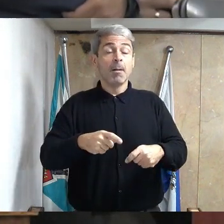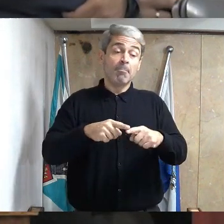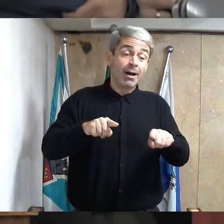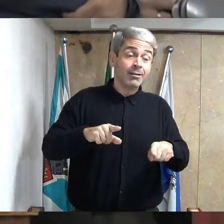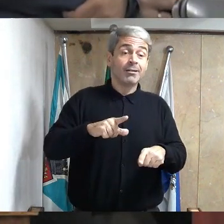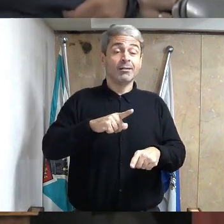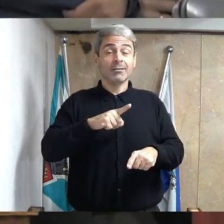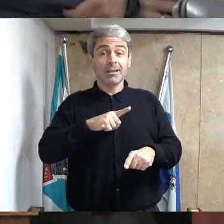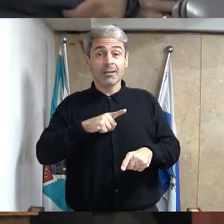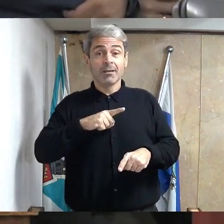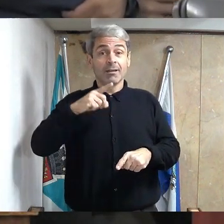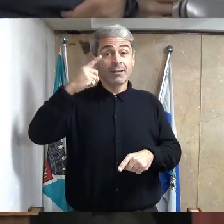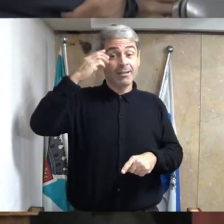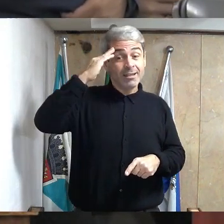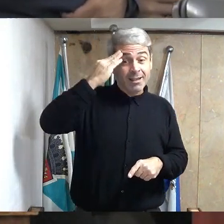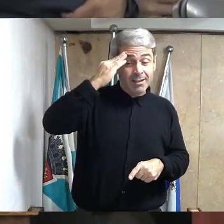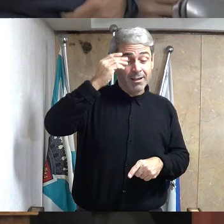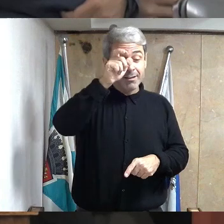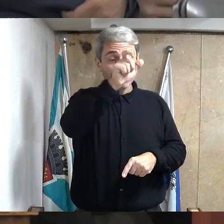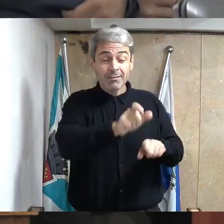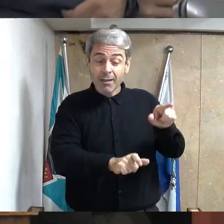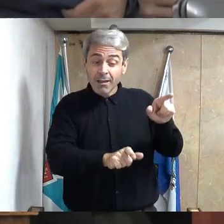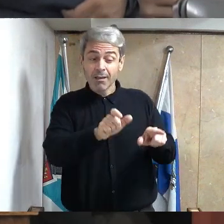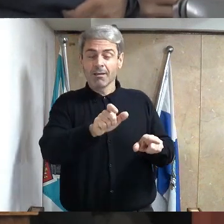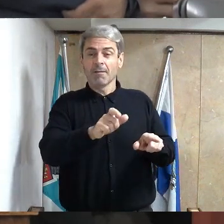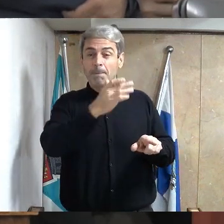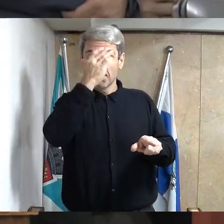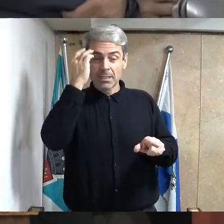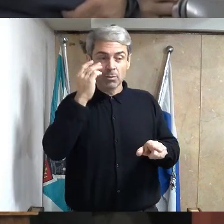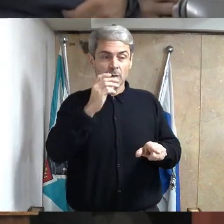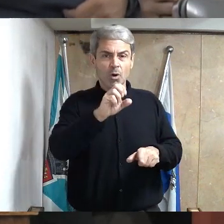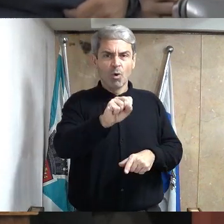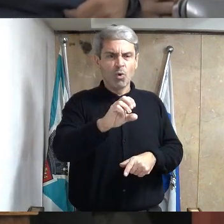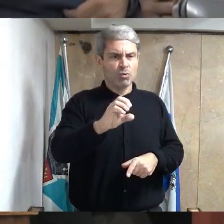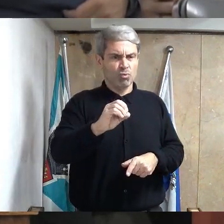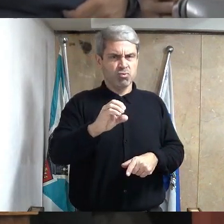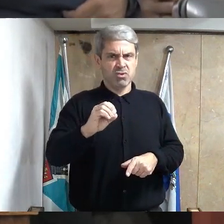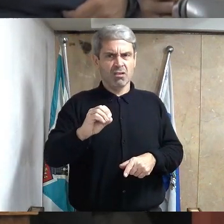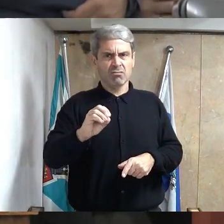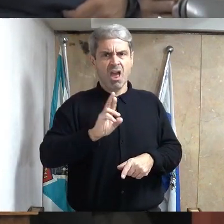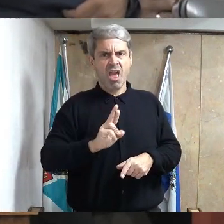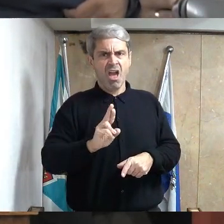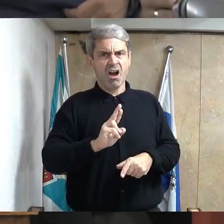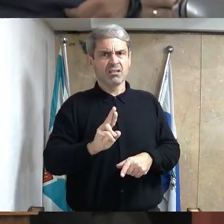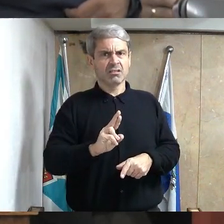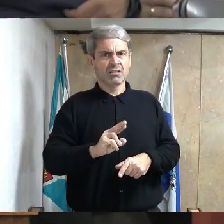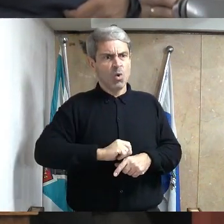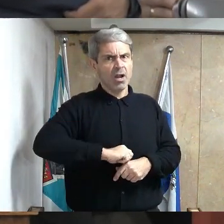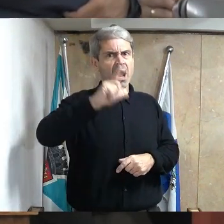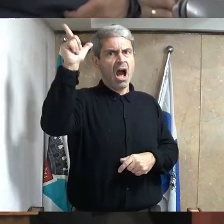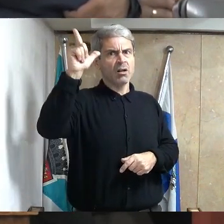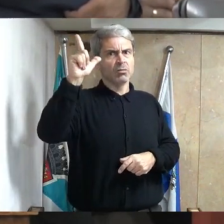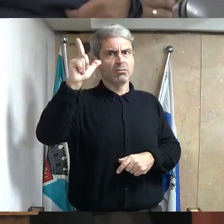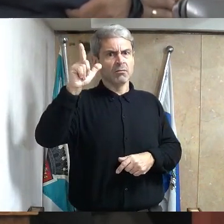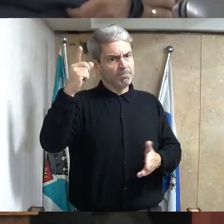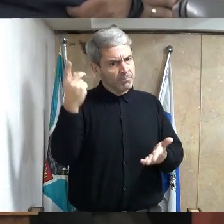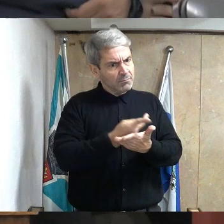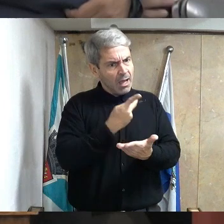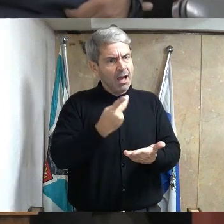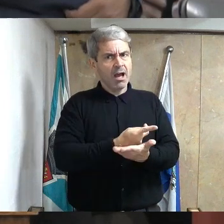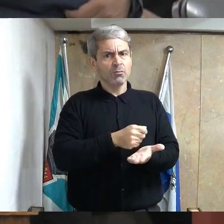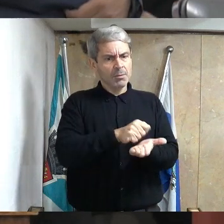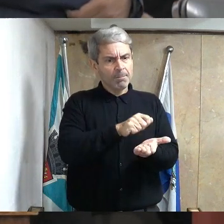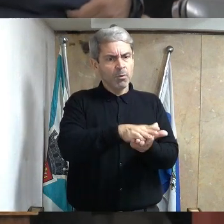pessoas que ganham salário mínimo, Catite, chegando a R$800 de IPTU na sua casa, e a gente tem que, sabe que o município tem que